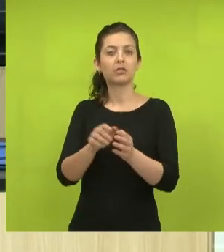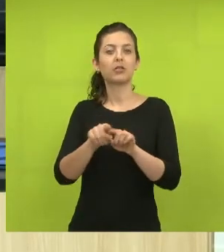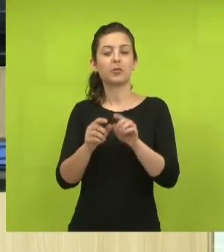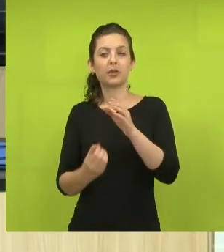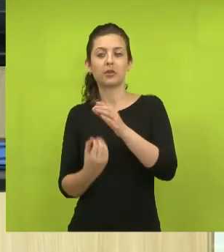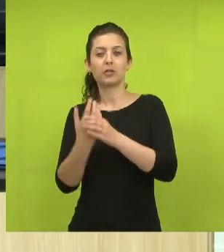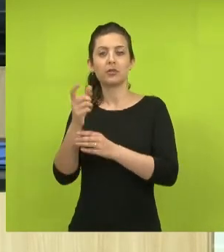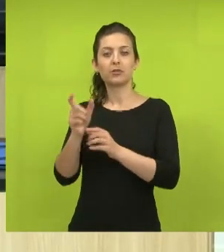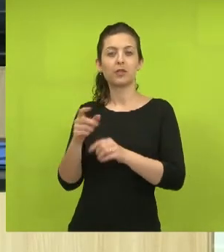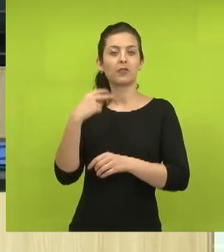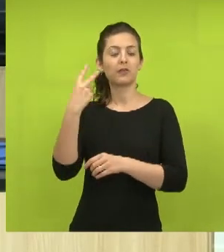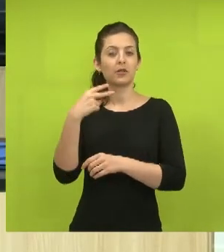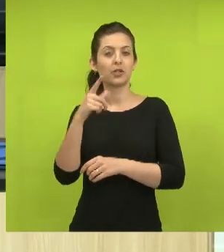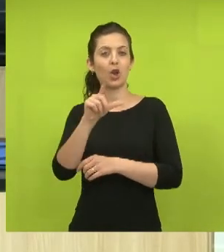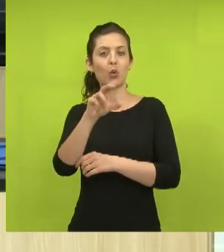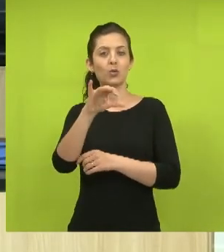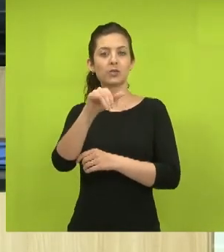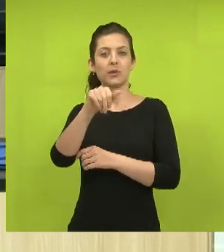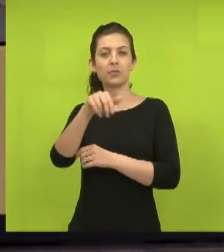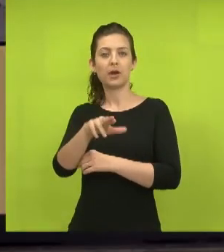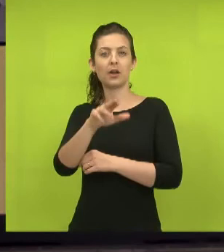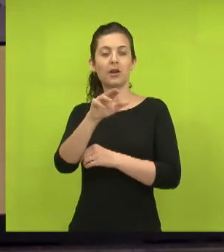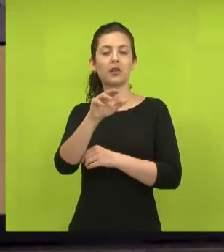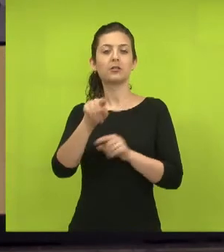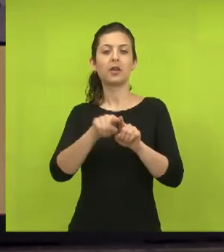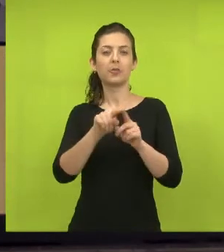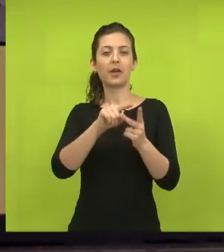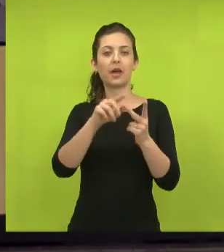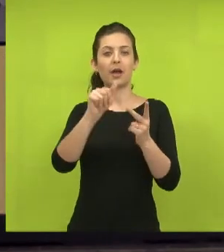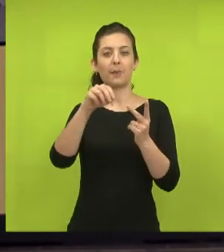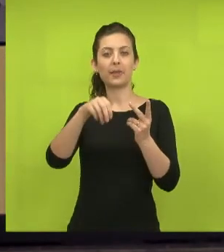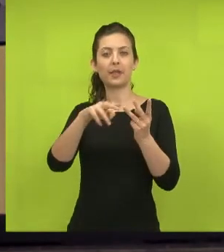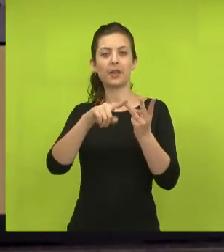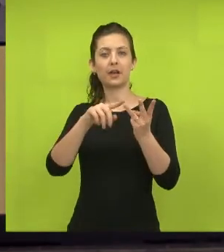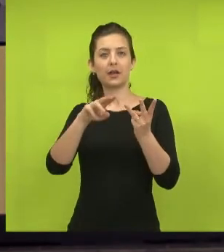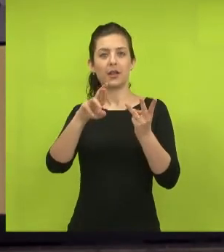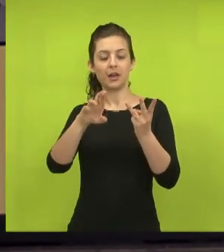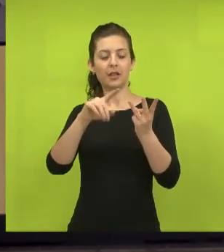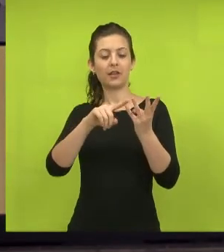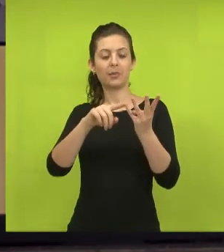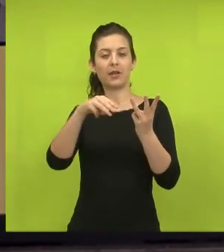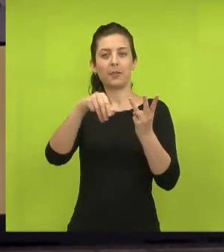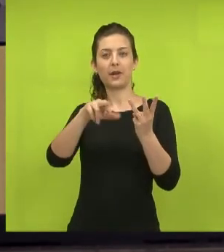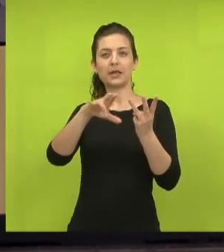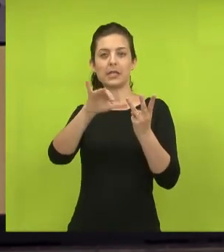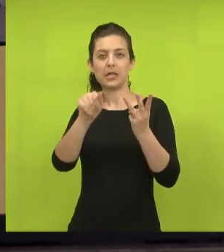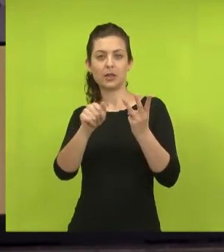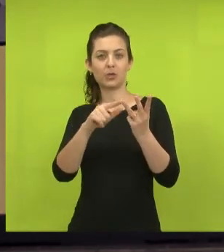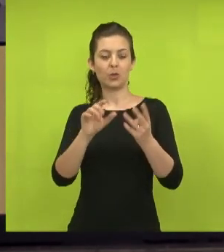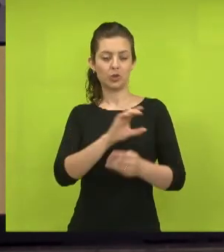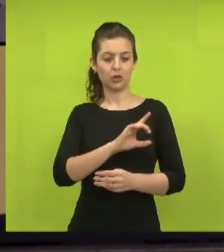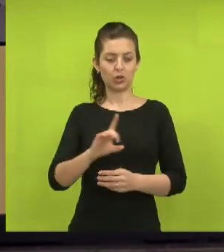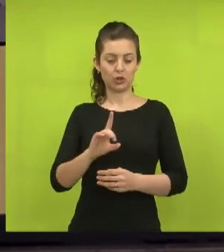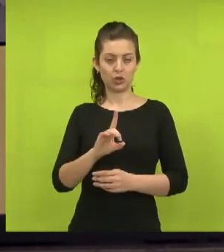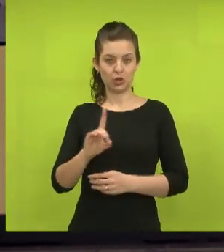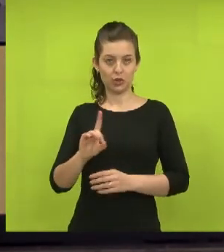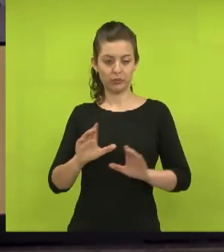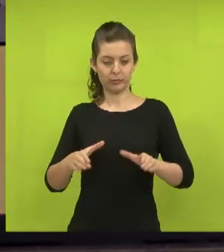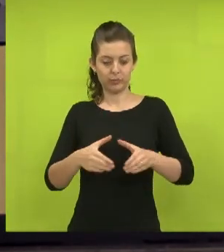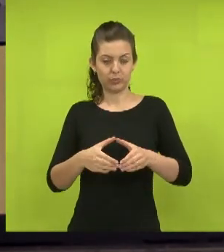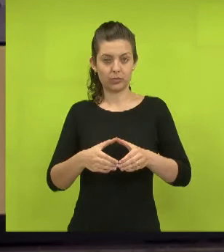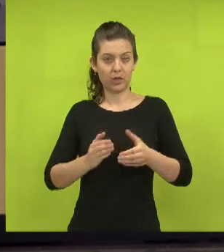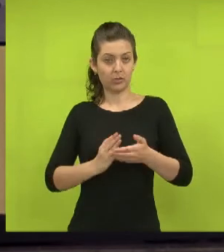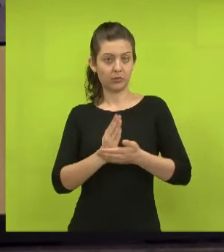Autoria, vereadores Lucimar Ponciano, Abner de Madureira e doutora Márcia Santos. Mesa diretora do Legislativo, o projeto ele